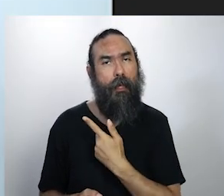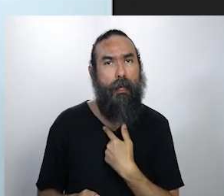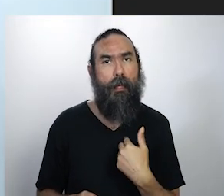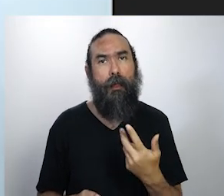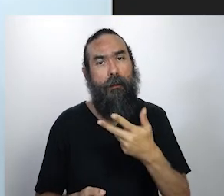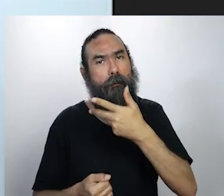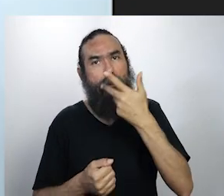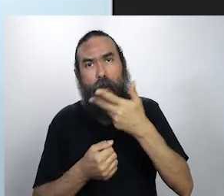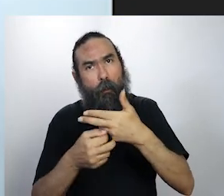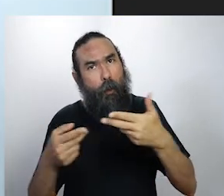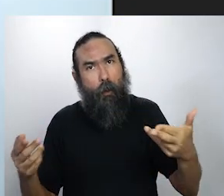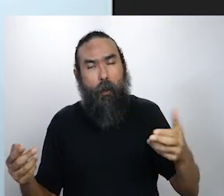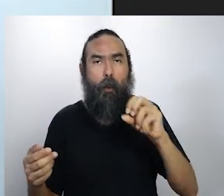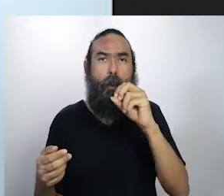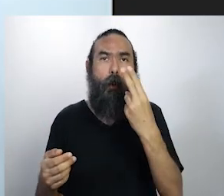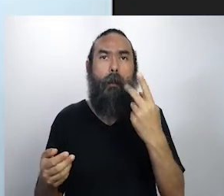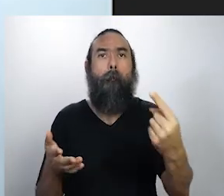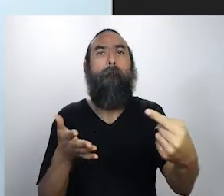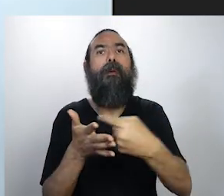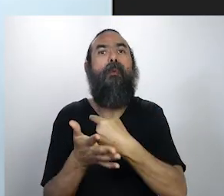Marisa.